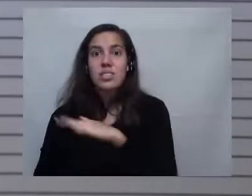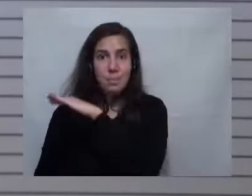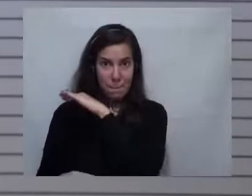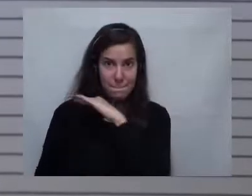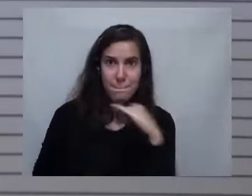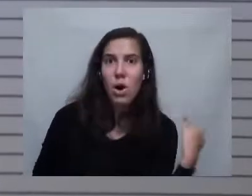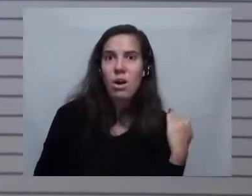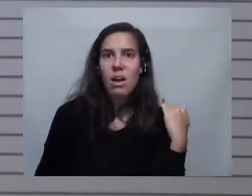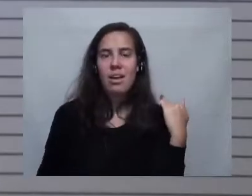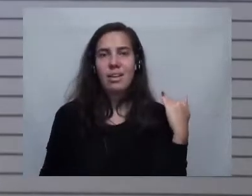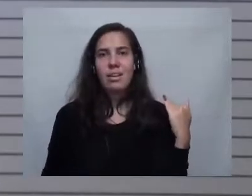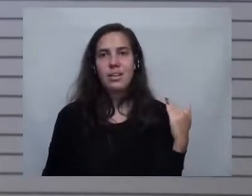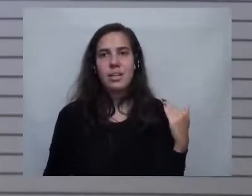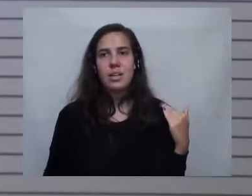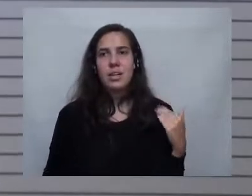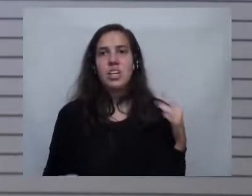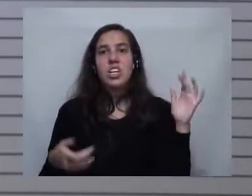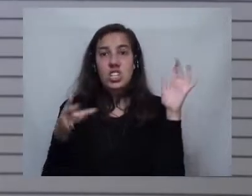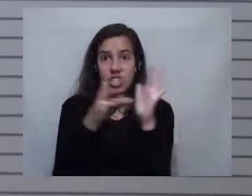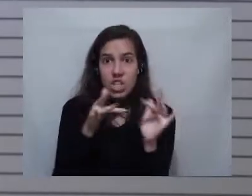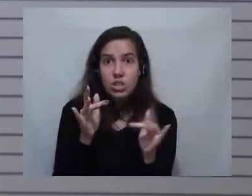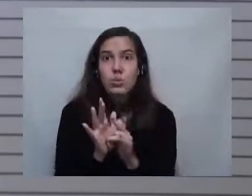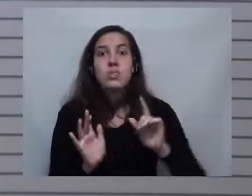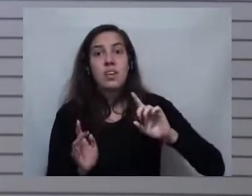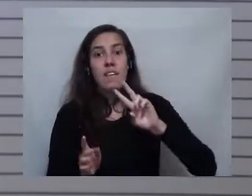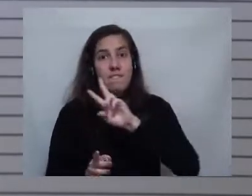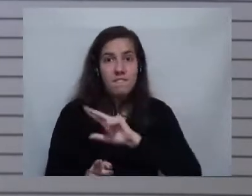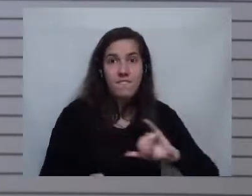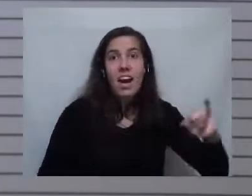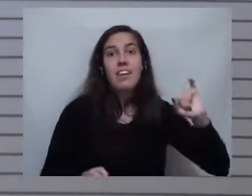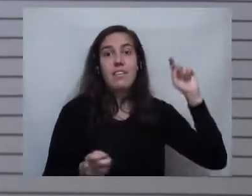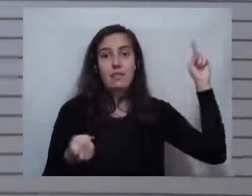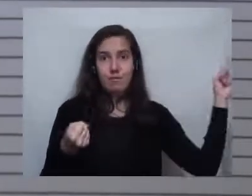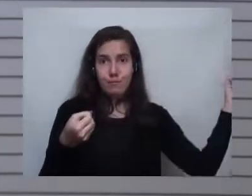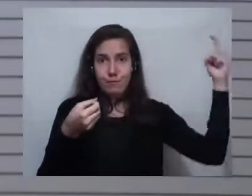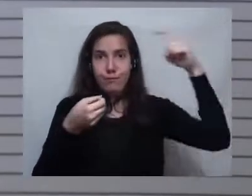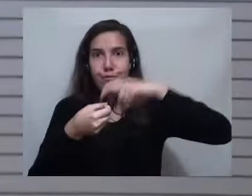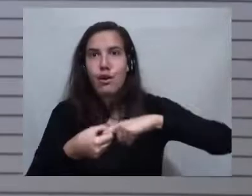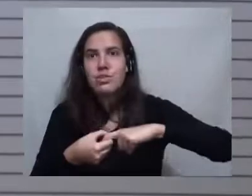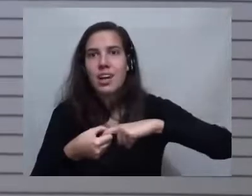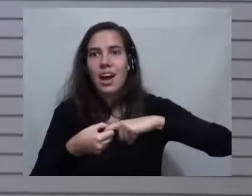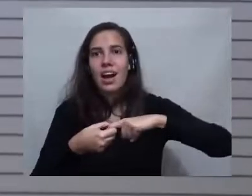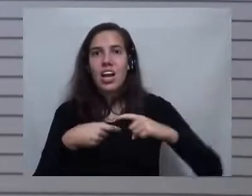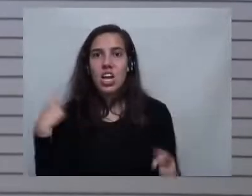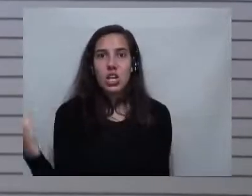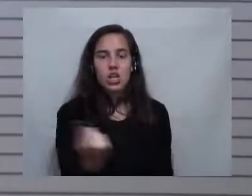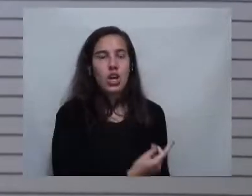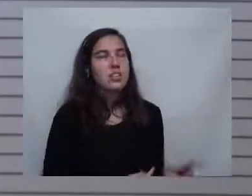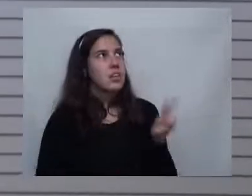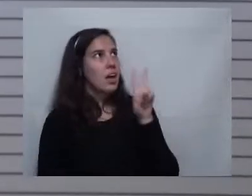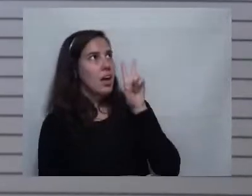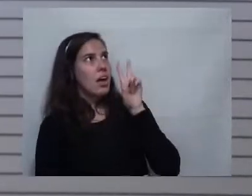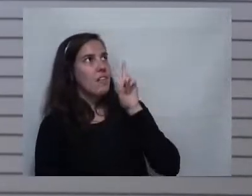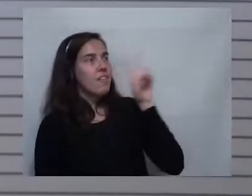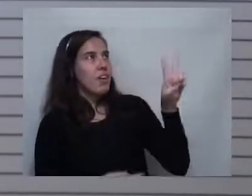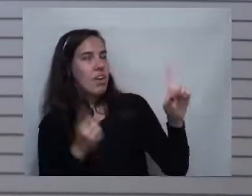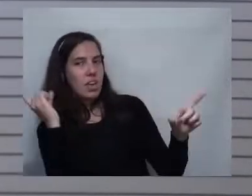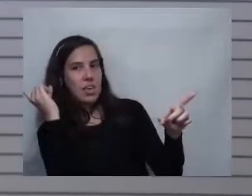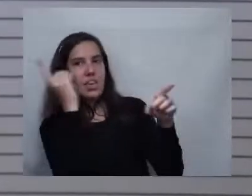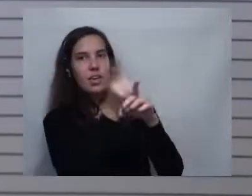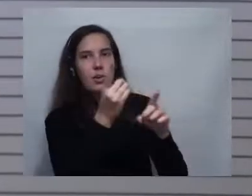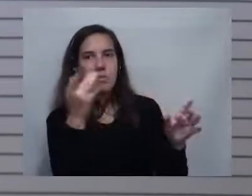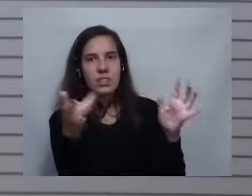e se você não tiver morto até lá o Senhor vai te buscar e aí você vai estar de frente na frente sabe que você vai falar não